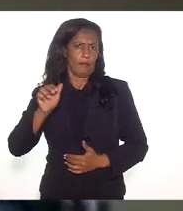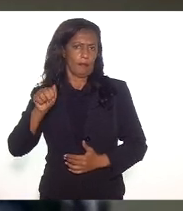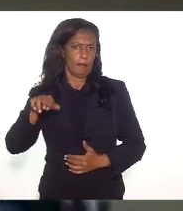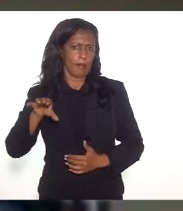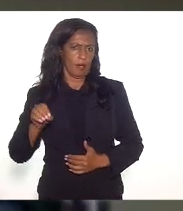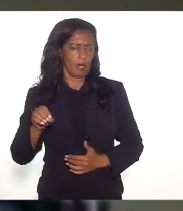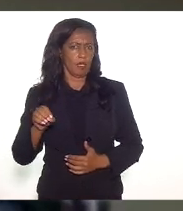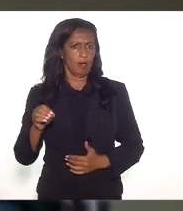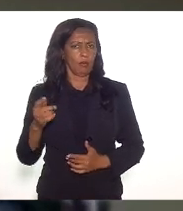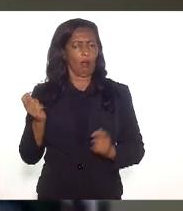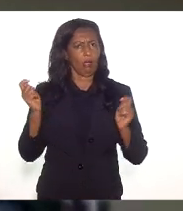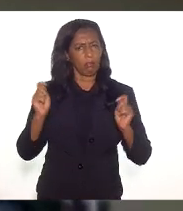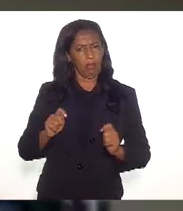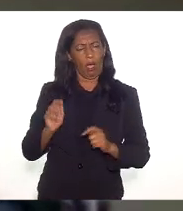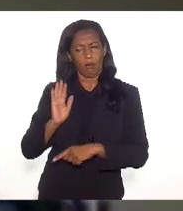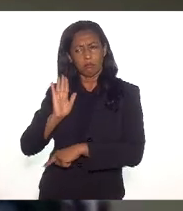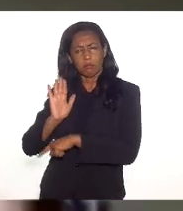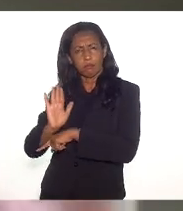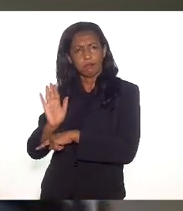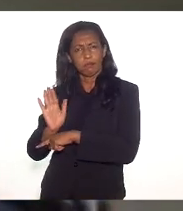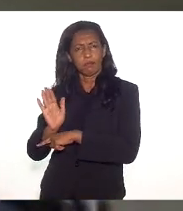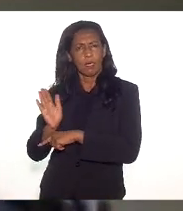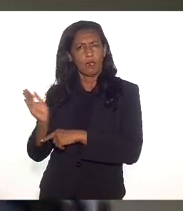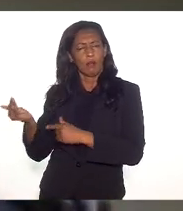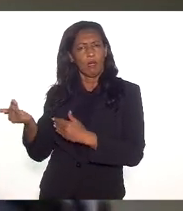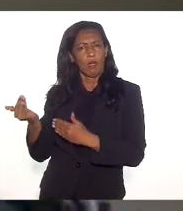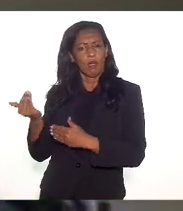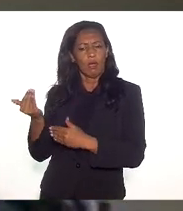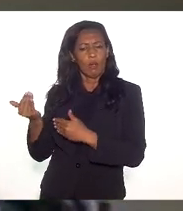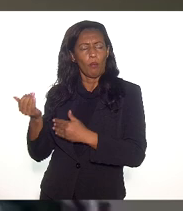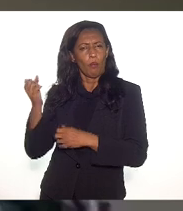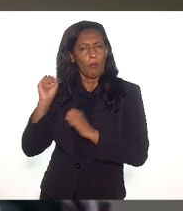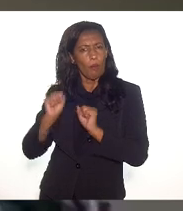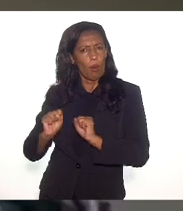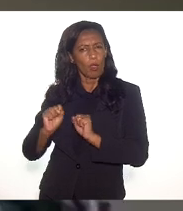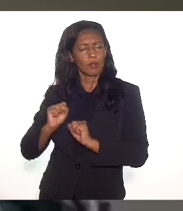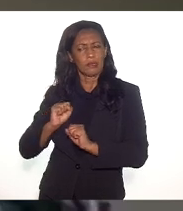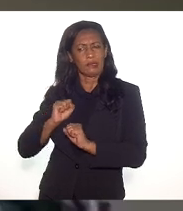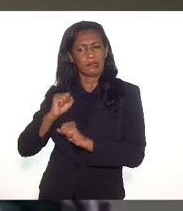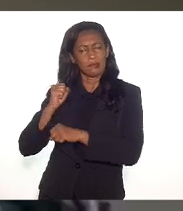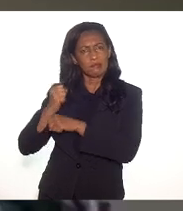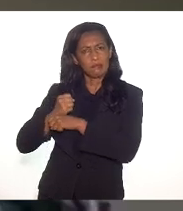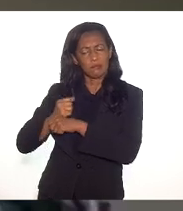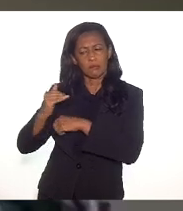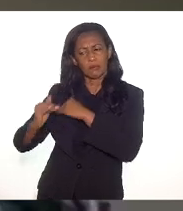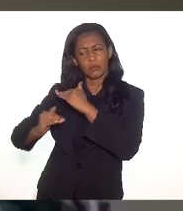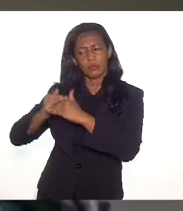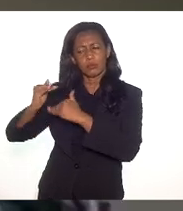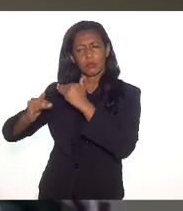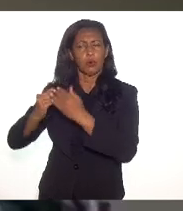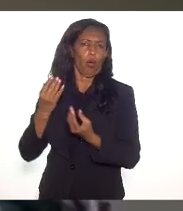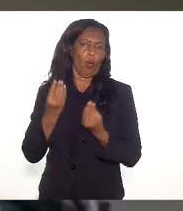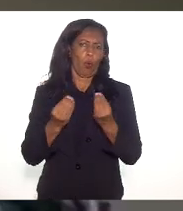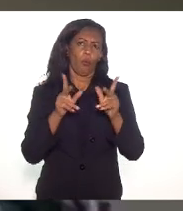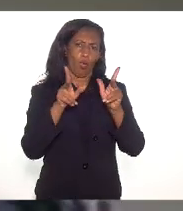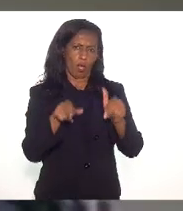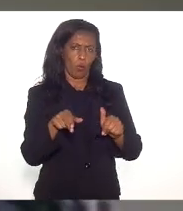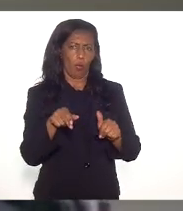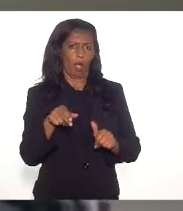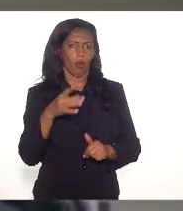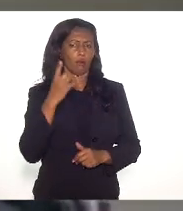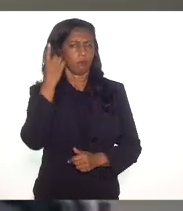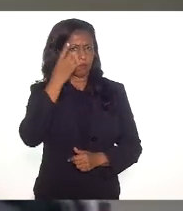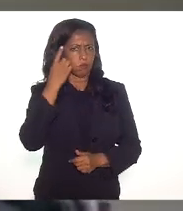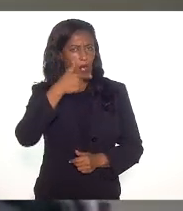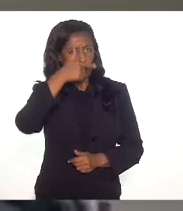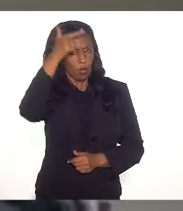uma alternativa para que a gente possa construir, como o próprio deputado Luiz Paulo já colocou